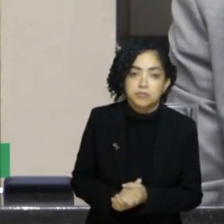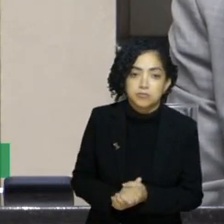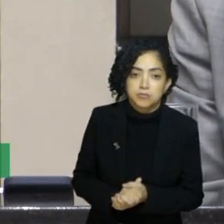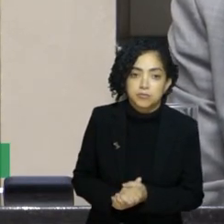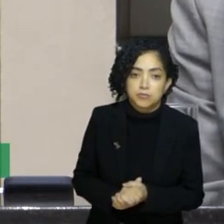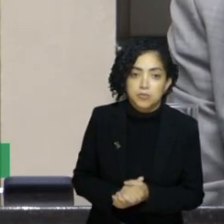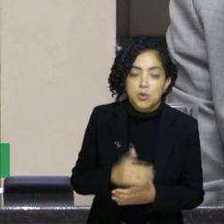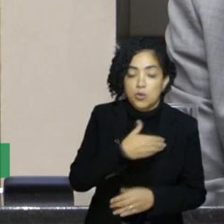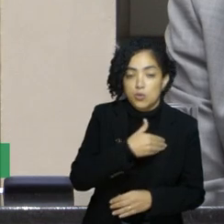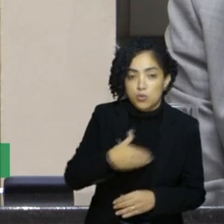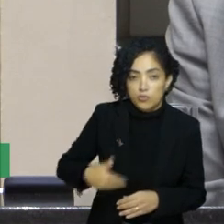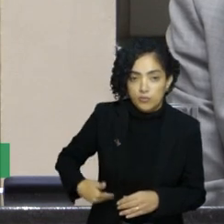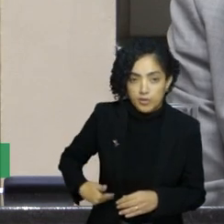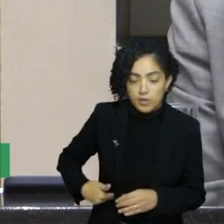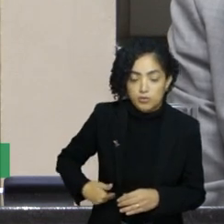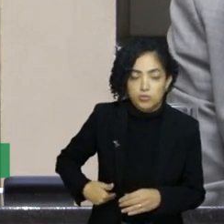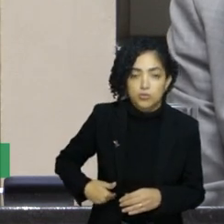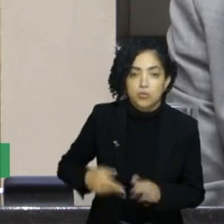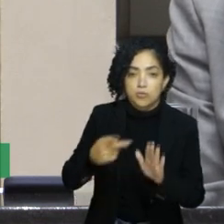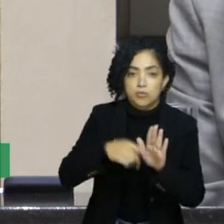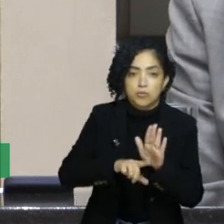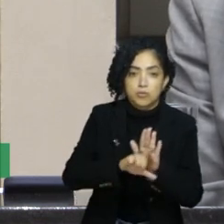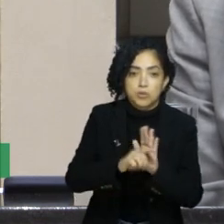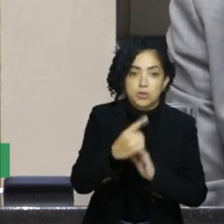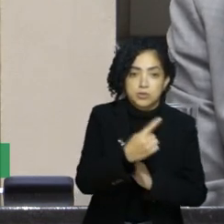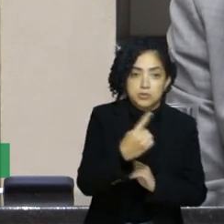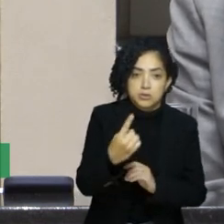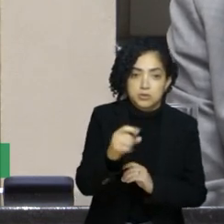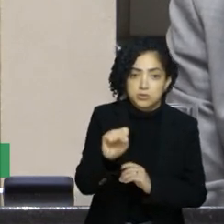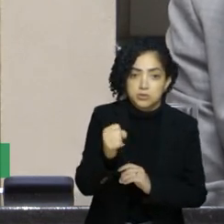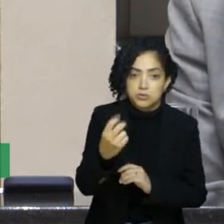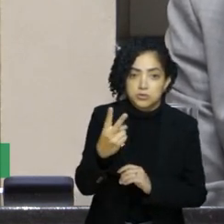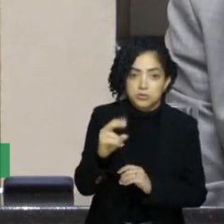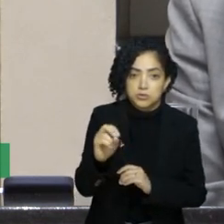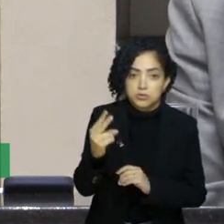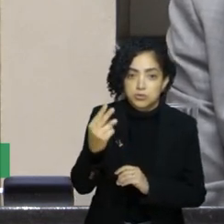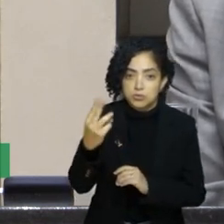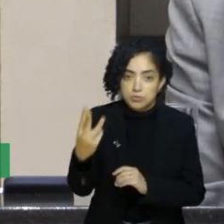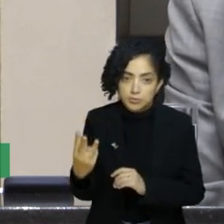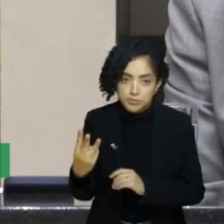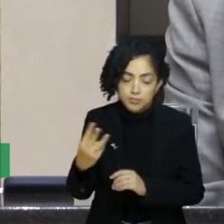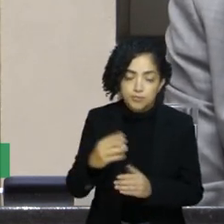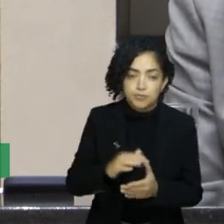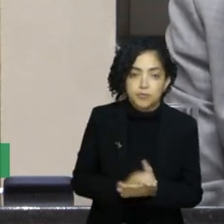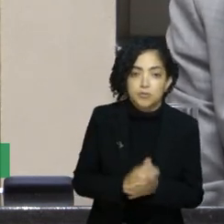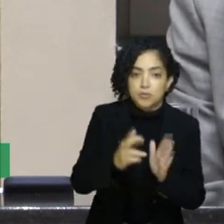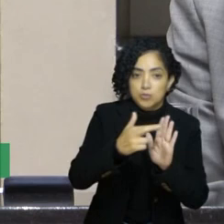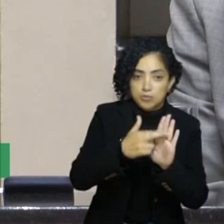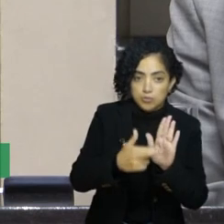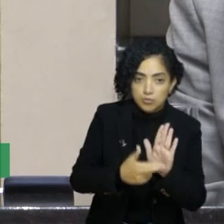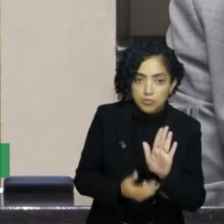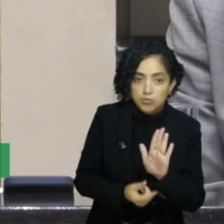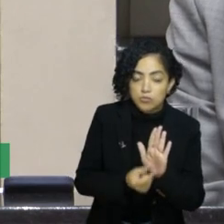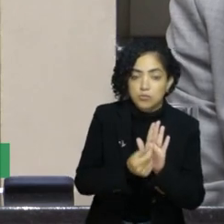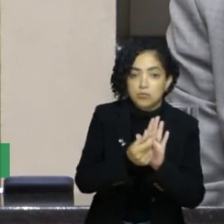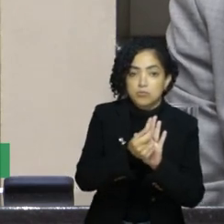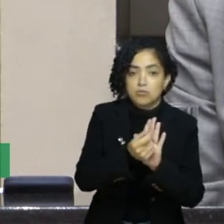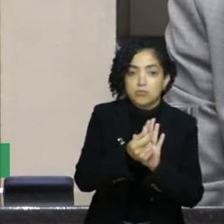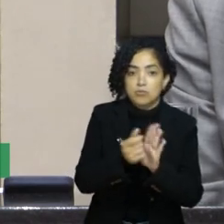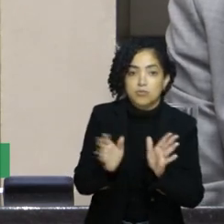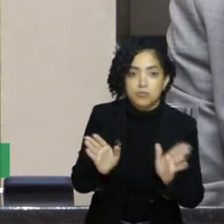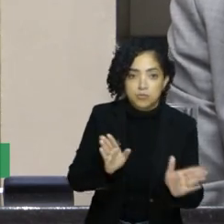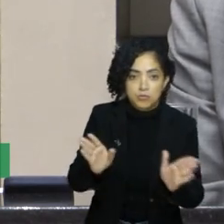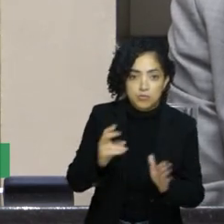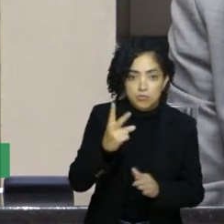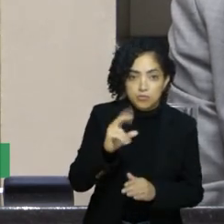Governo do Estado, veto parcial ao projeto de lei 118/2023, que dispõe sobre as diretrizes orçamentárias para o exercício financeiro de 2024